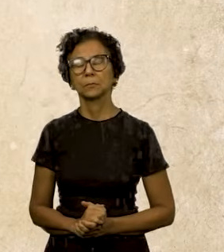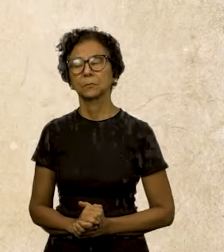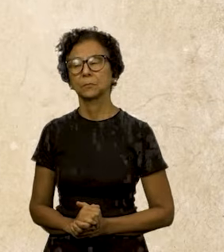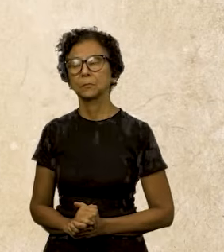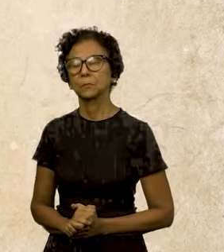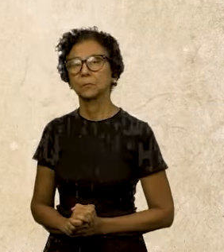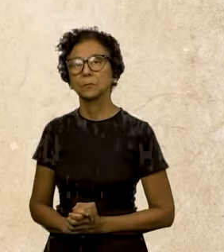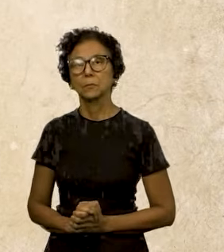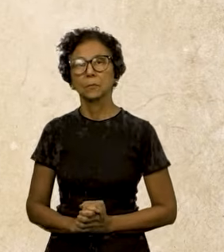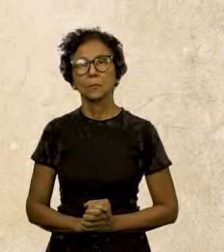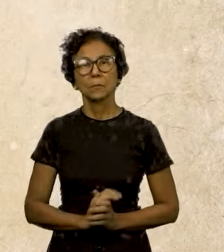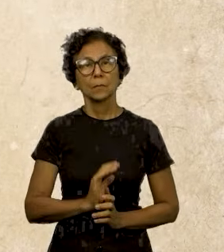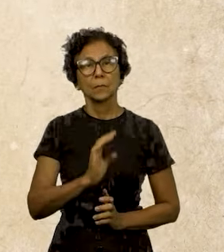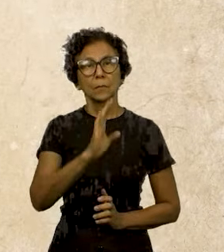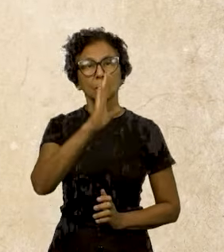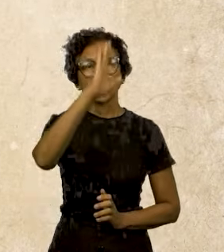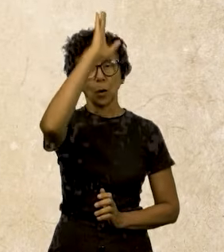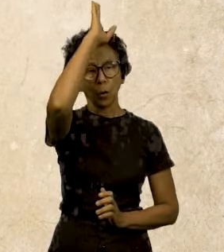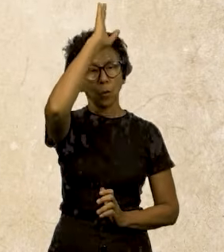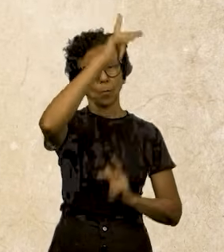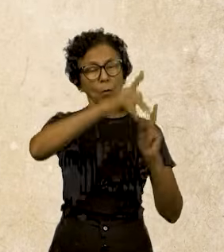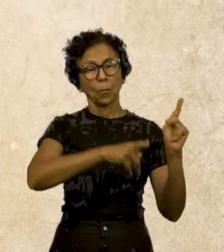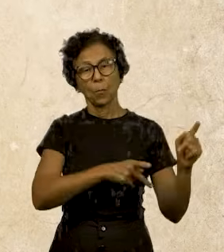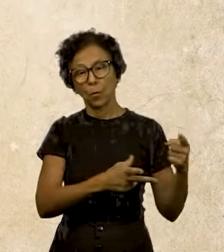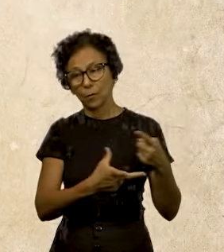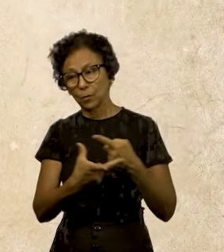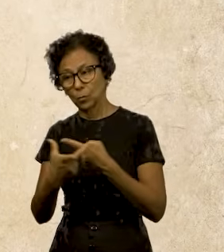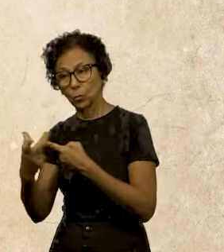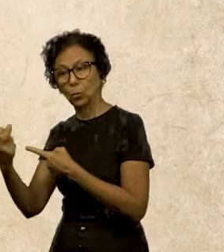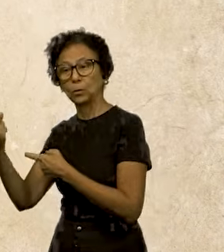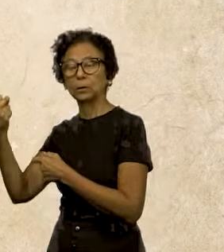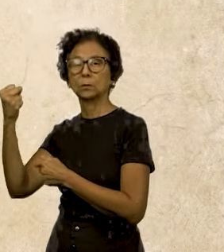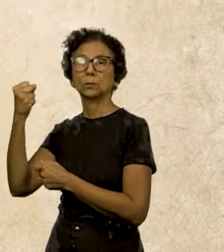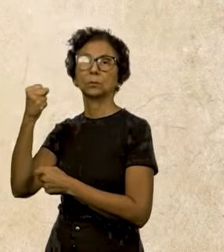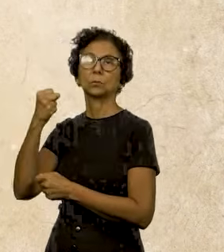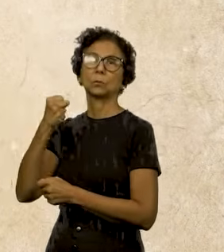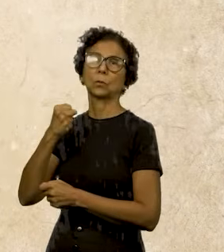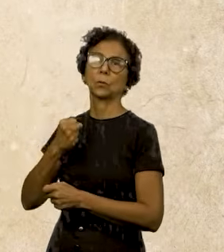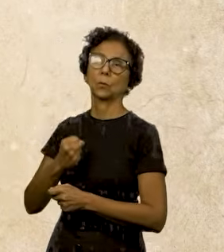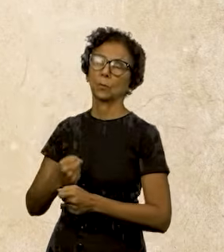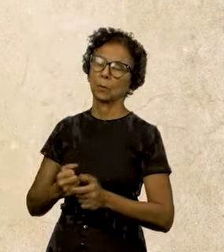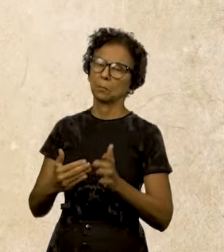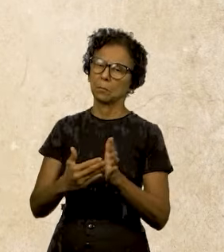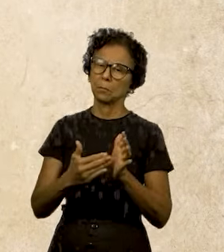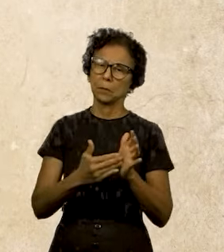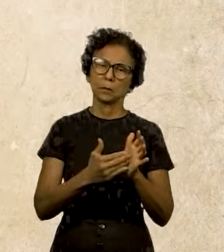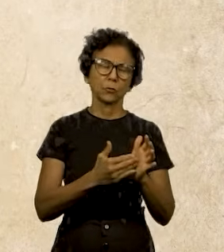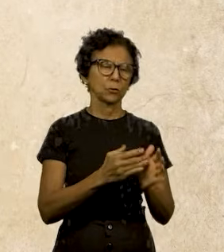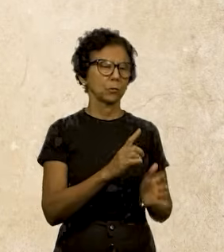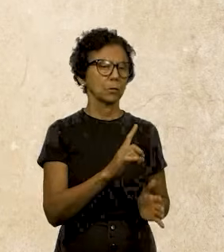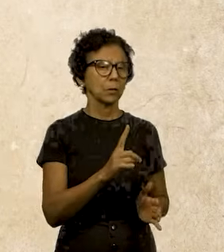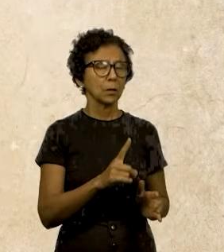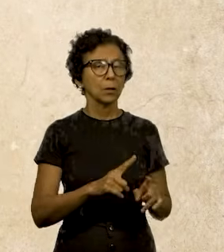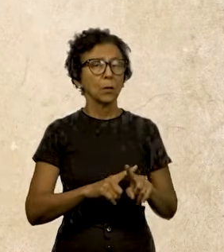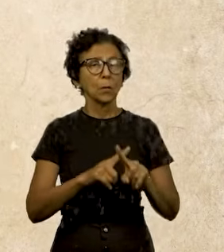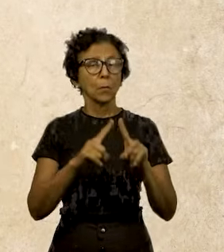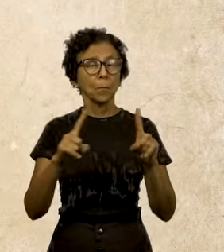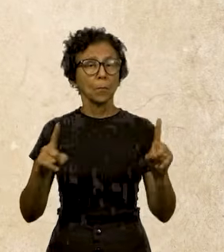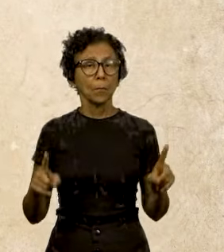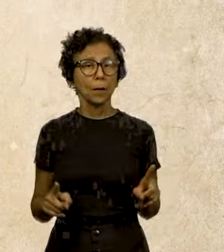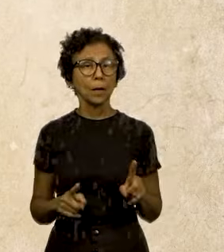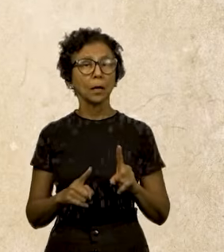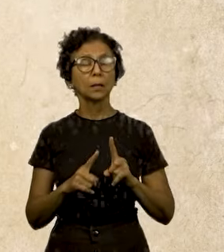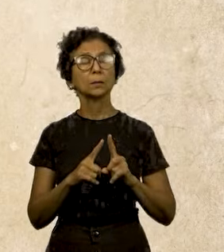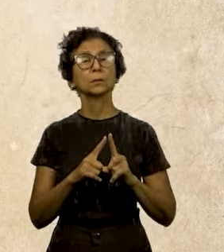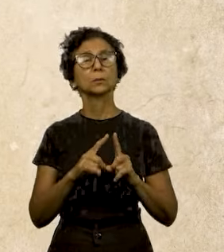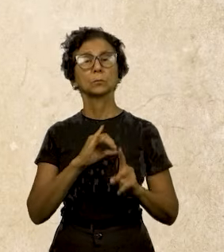não impediram, ele só limitou o sinédrio, mas o sinédrio continuou operante, né? E até tinha a sua